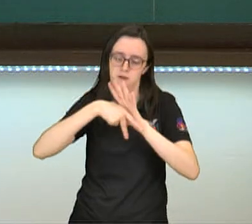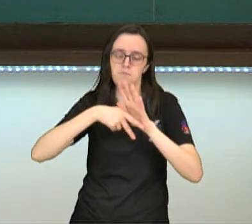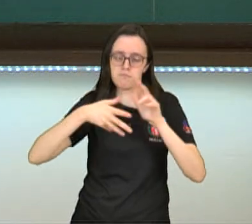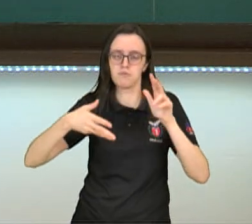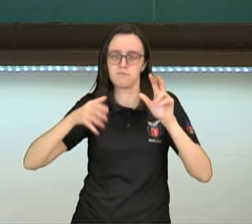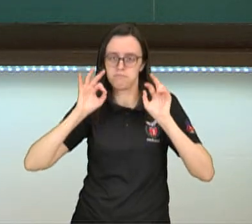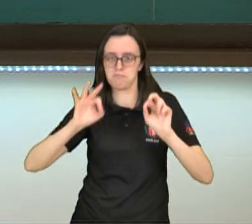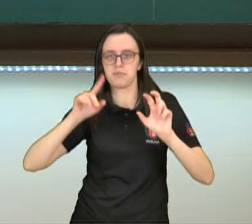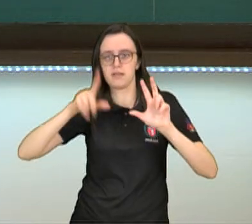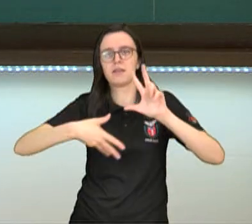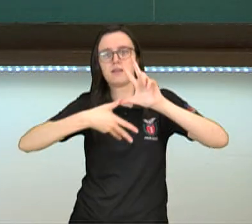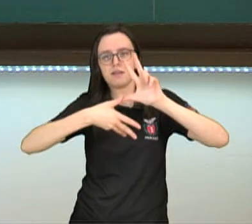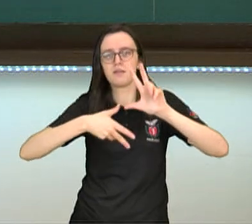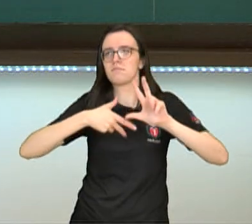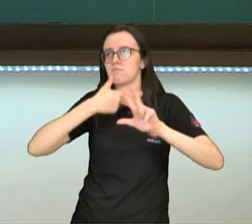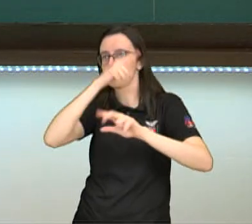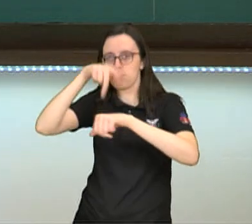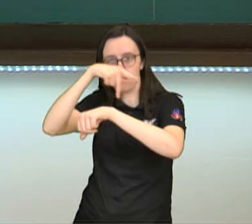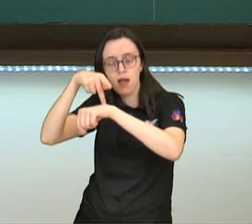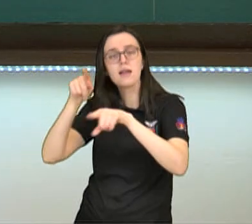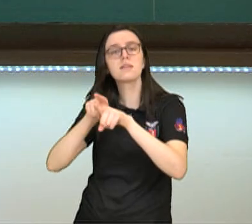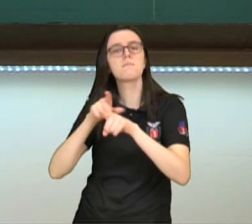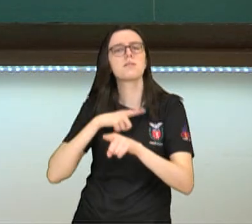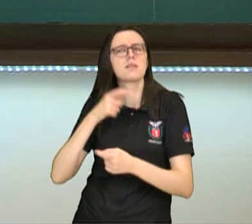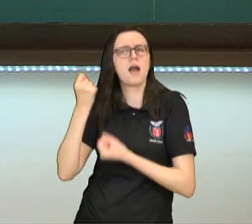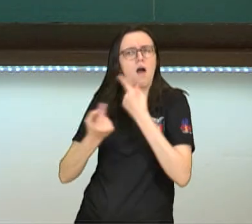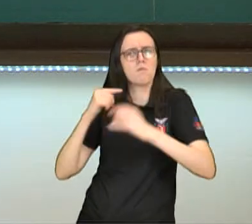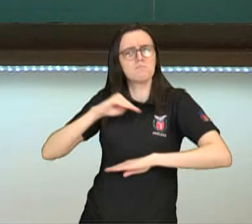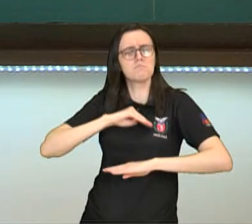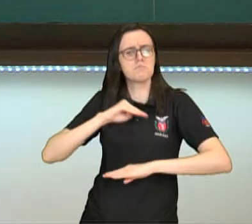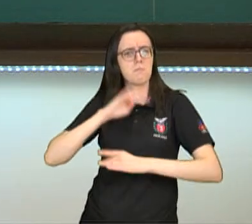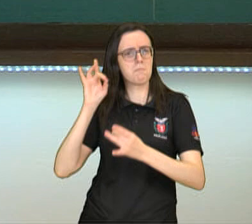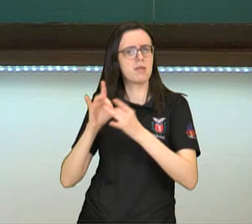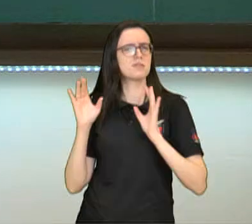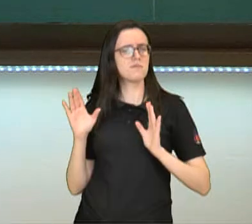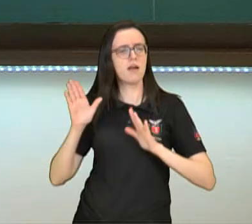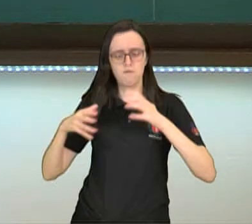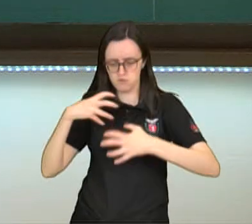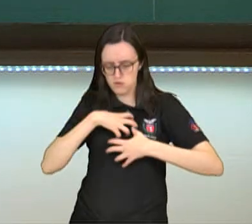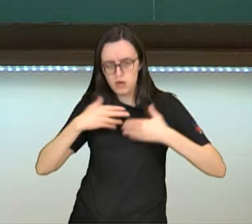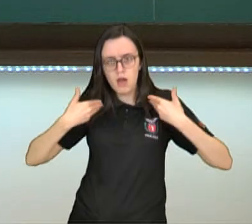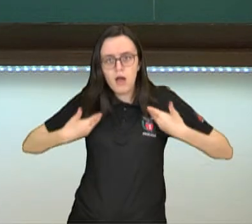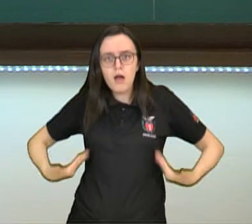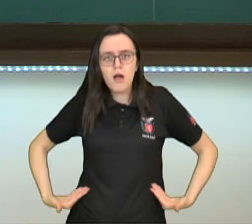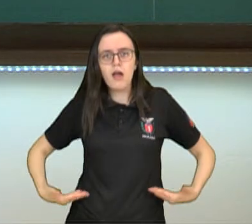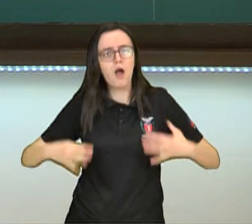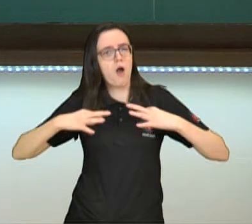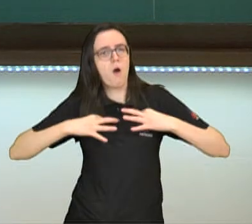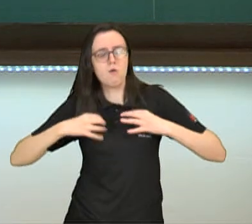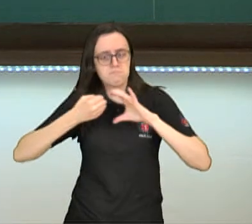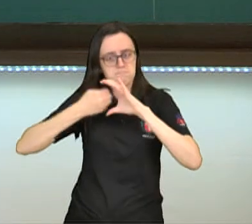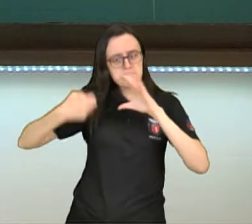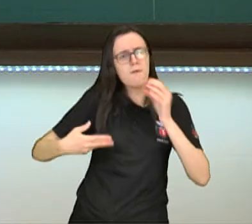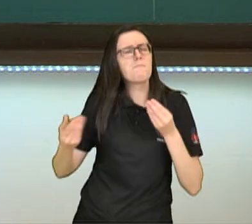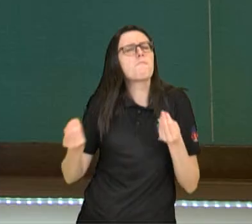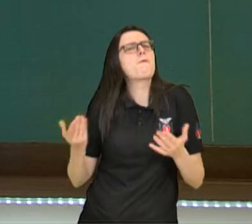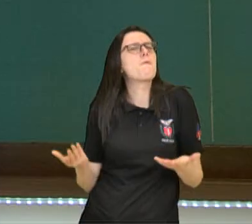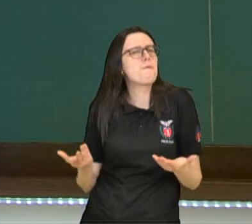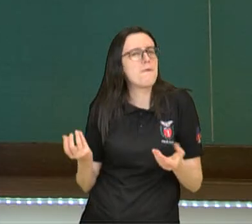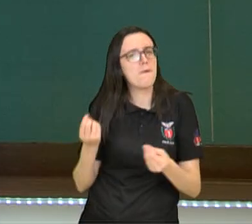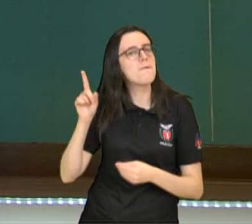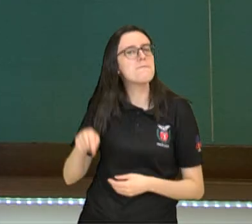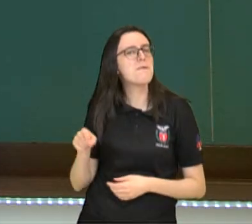latinos. Será que eles têm alguns passos específicos, alguma forma de vestir mais característica? Como que são